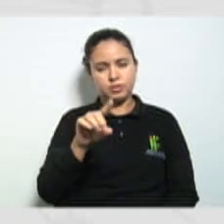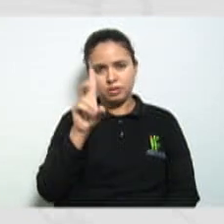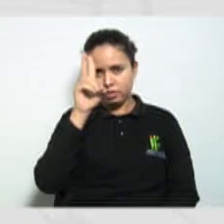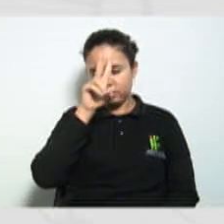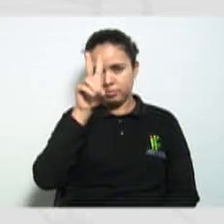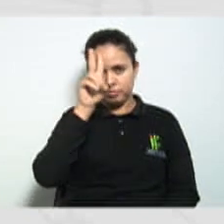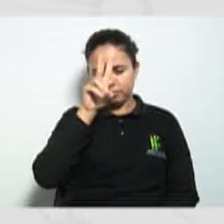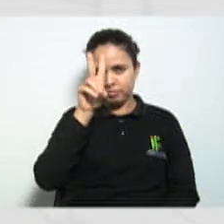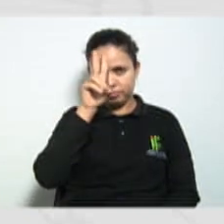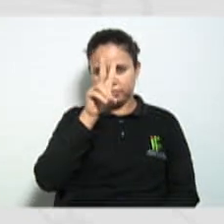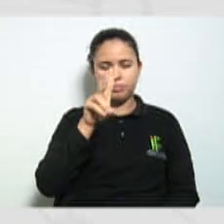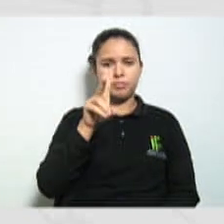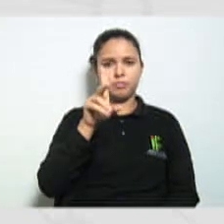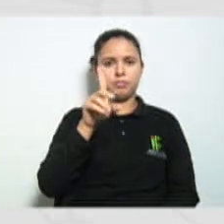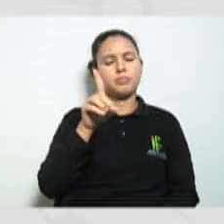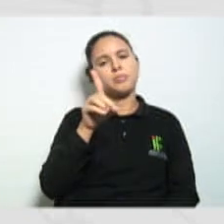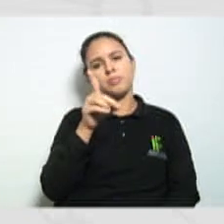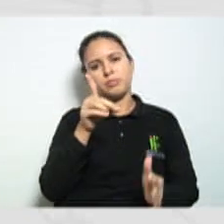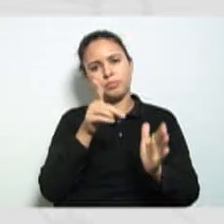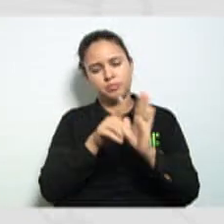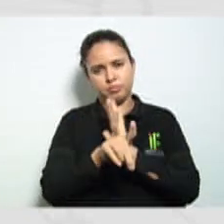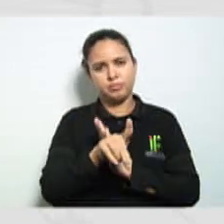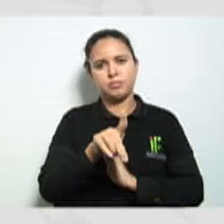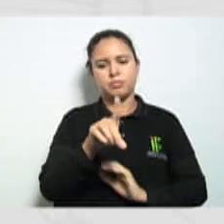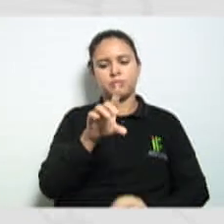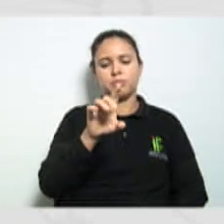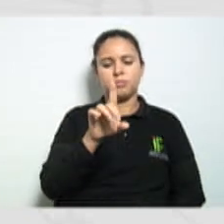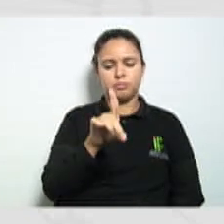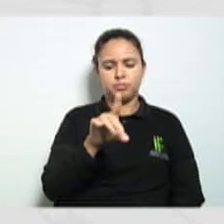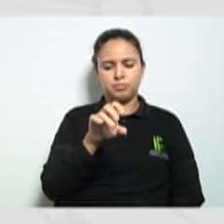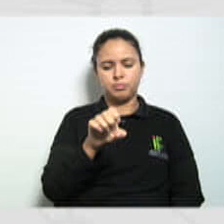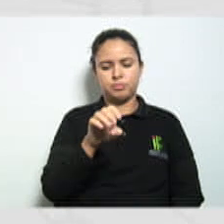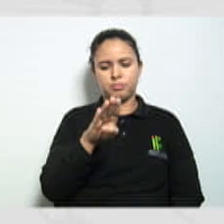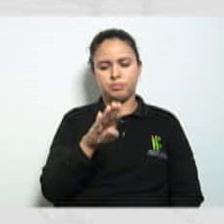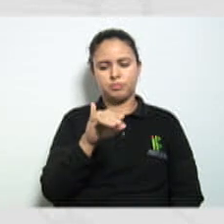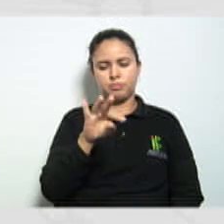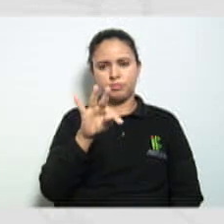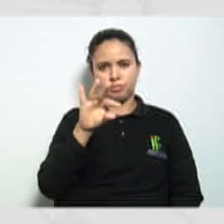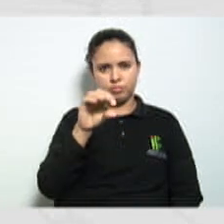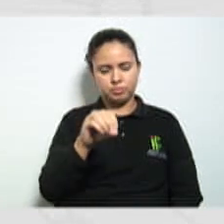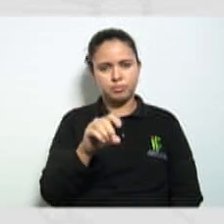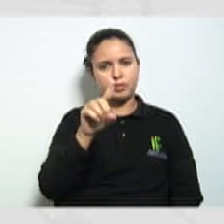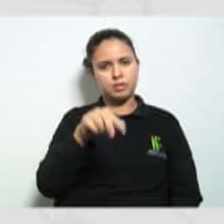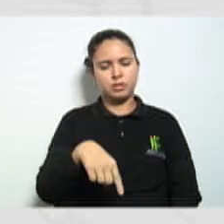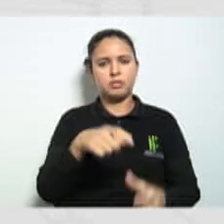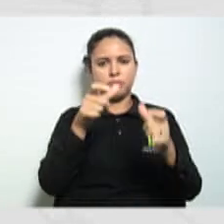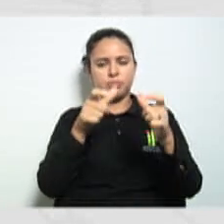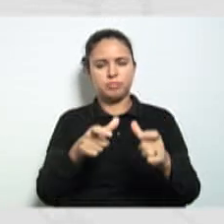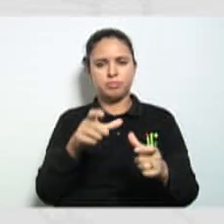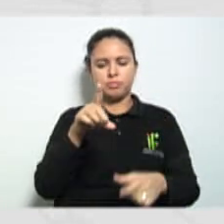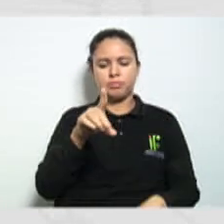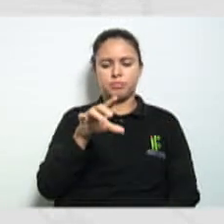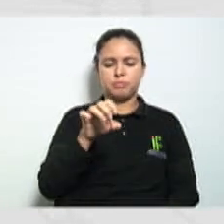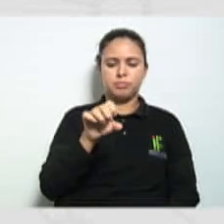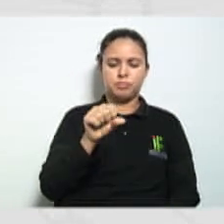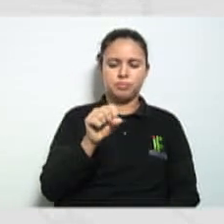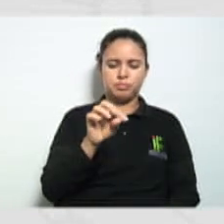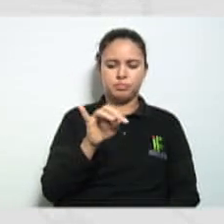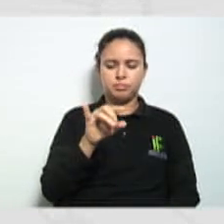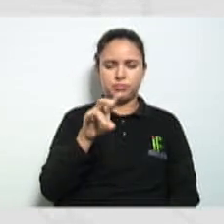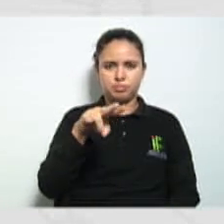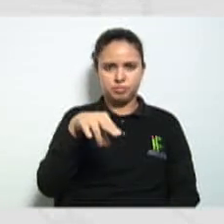vamos relacionar com destino e crédito, vamos fazer um ozinho, vai ser a origem, para que